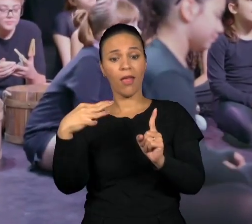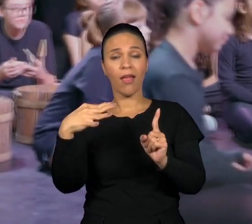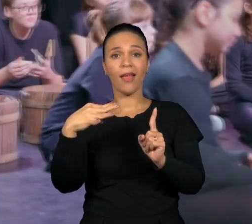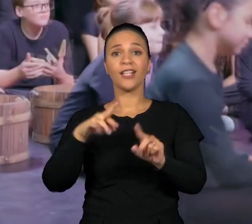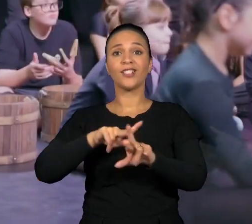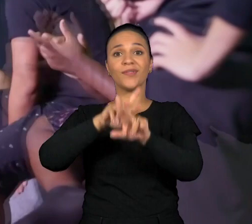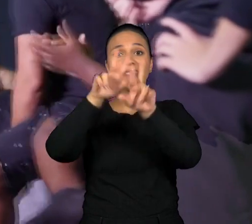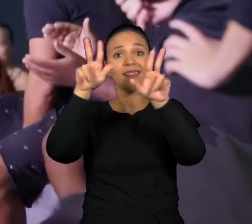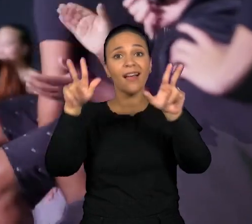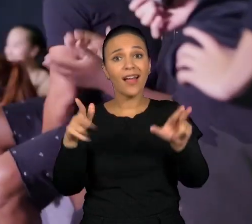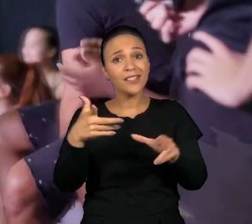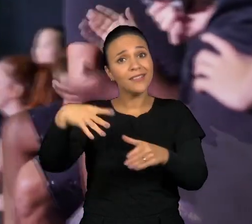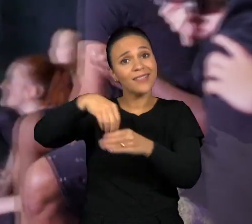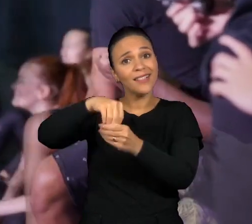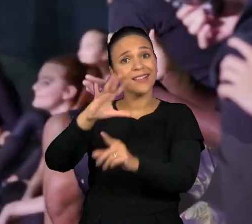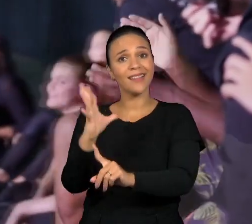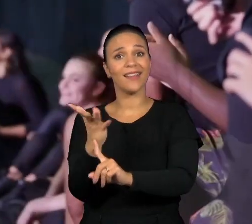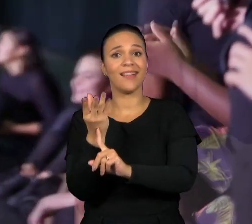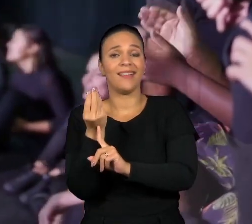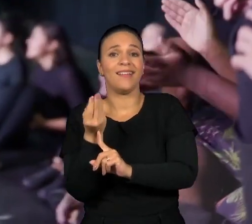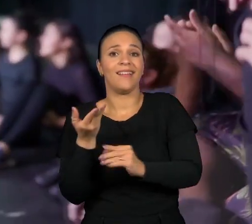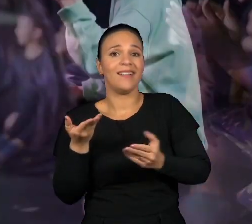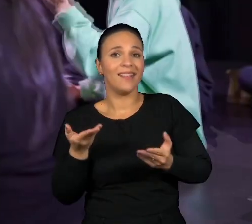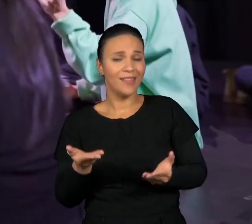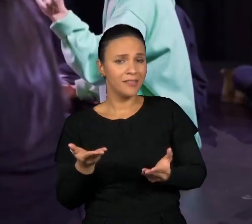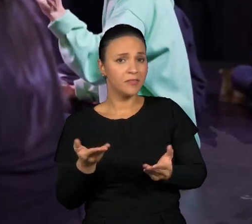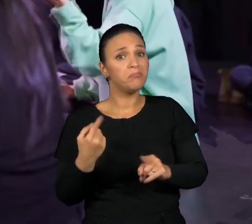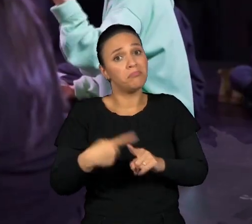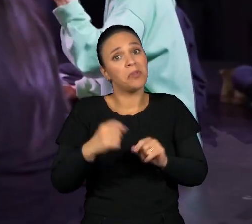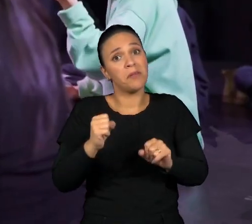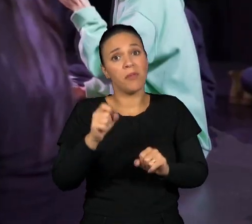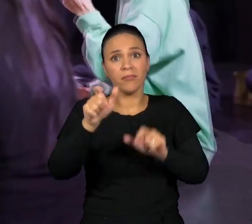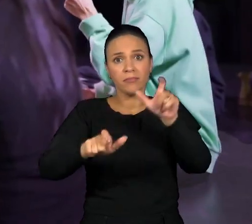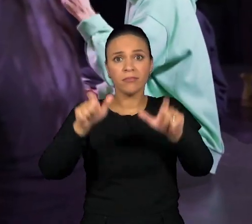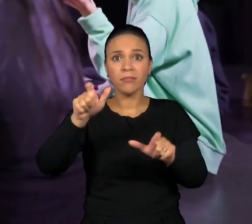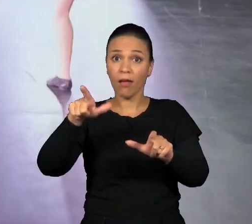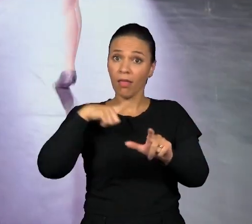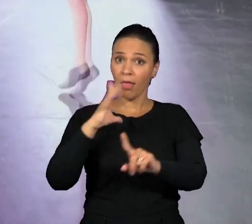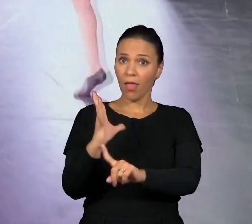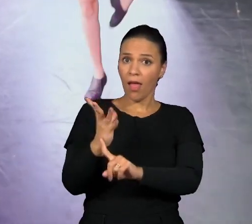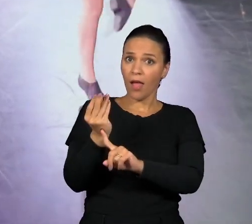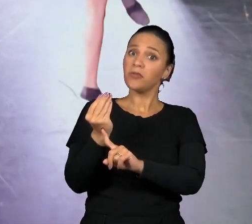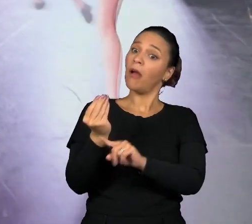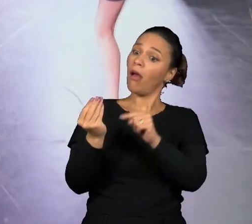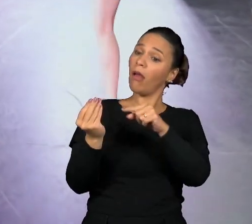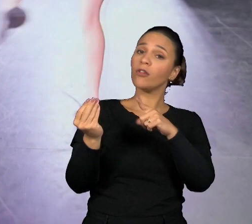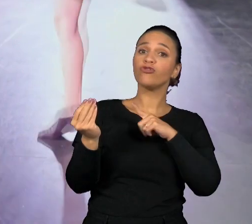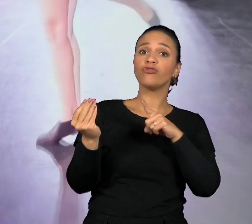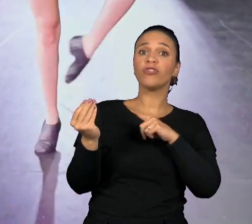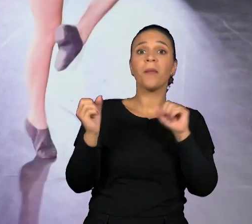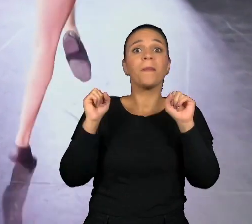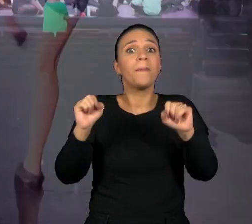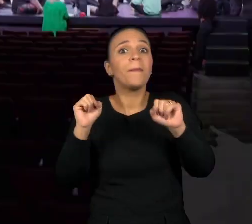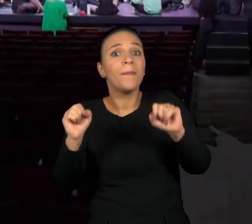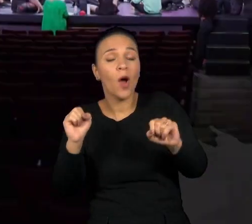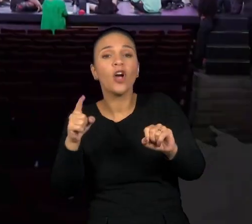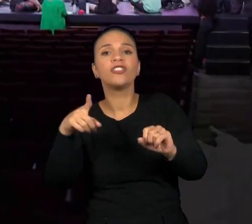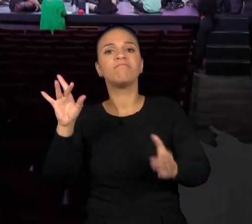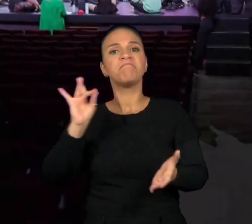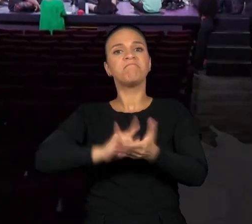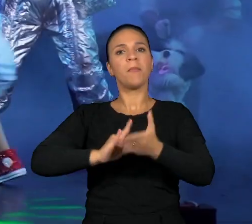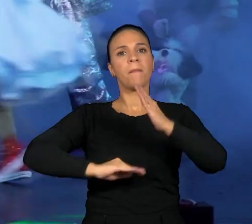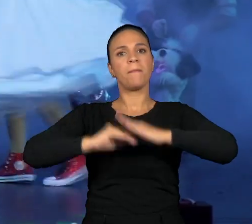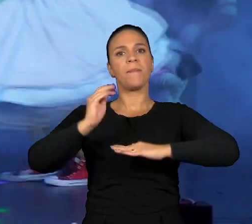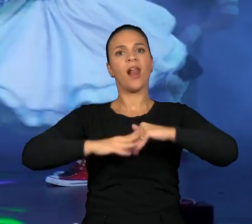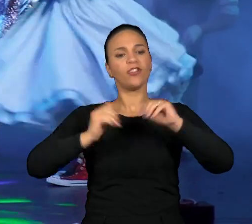diversidade dentro da arte mesmo, né? Porque, quem sabe, elas enxergando na arte, elas comecem a praticar efetivamente